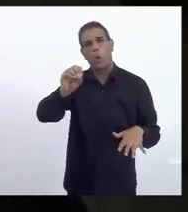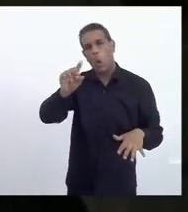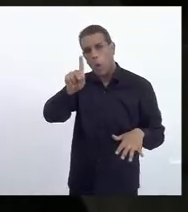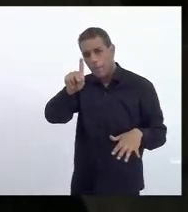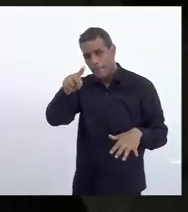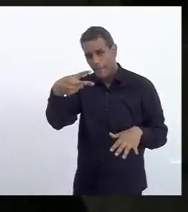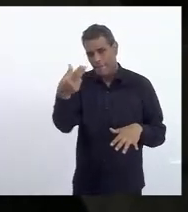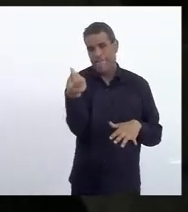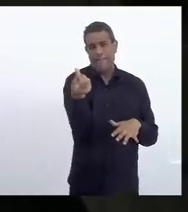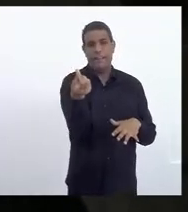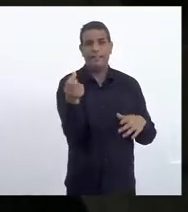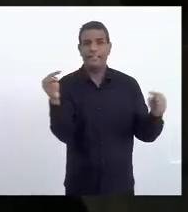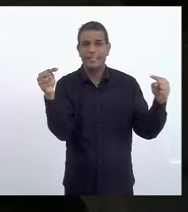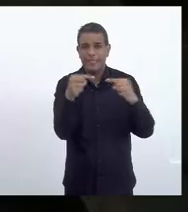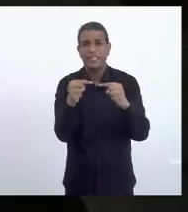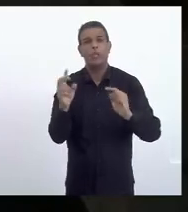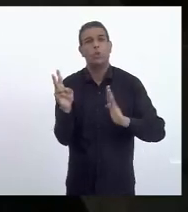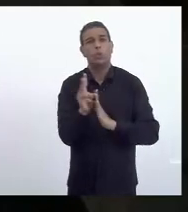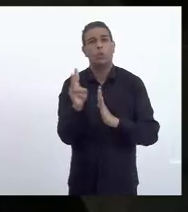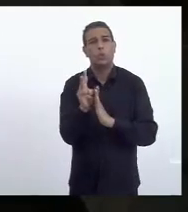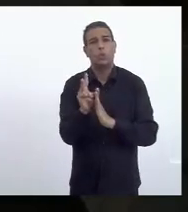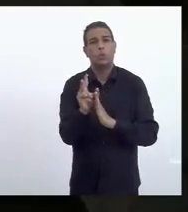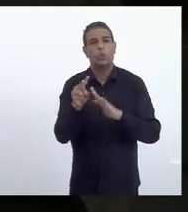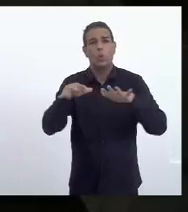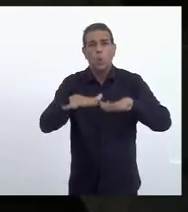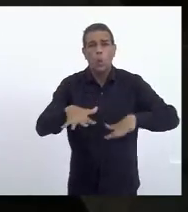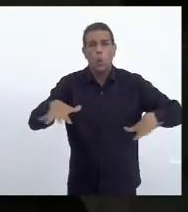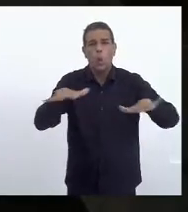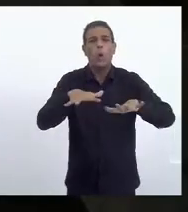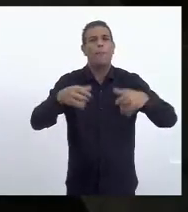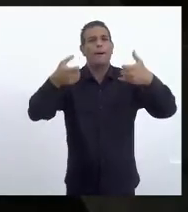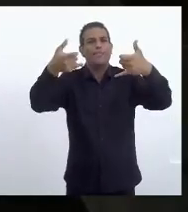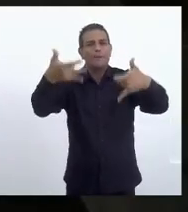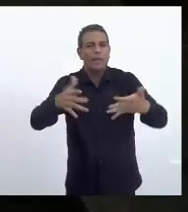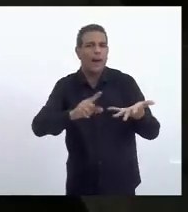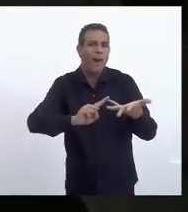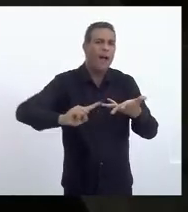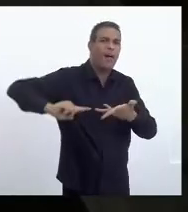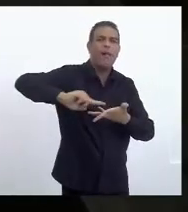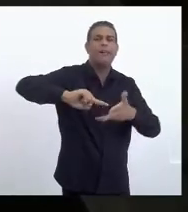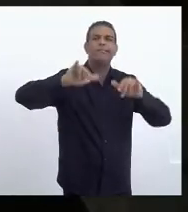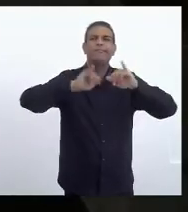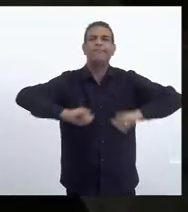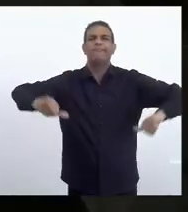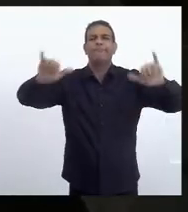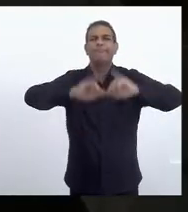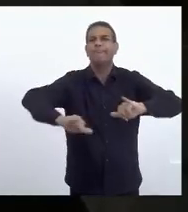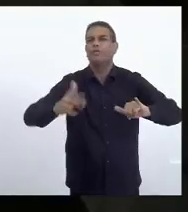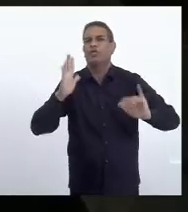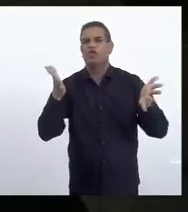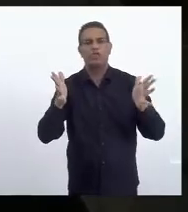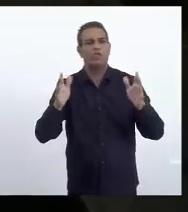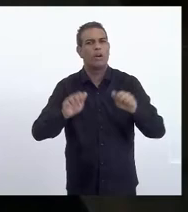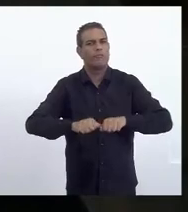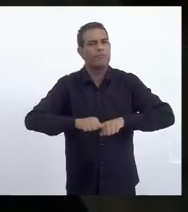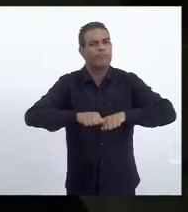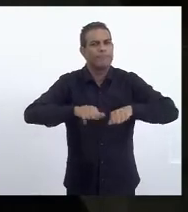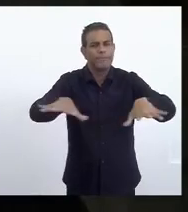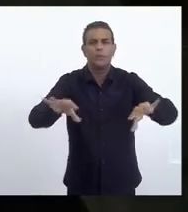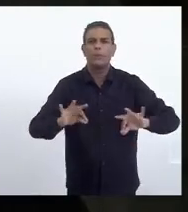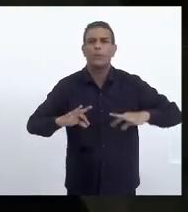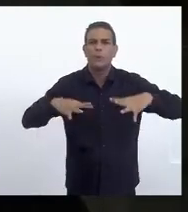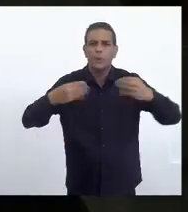sai do Povo suíte aí surui de Rondônia fez uma linda manifestação que virou página página